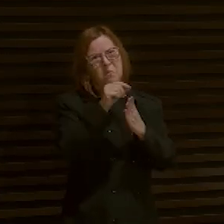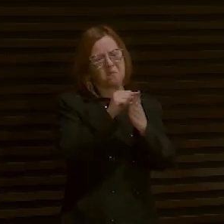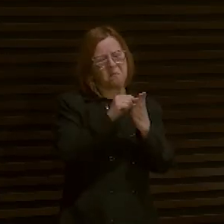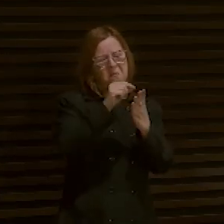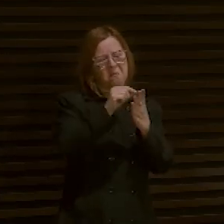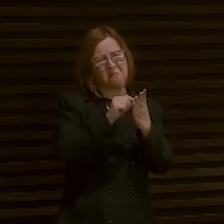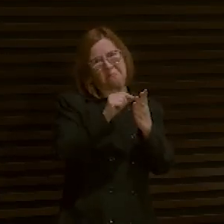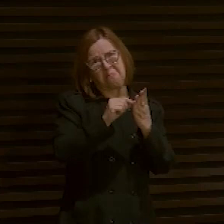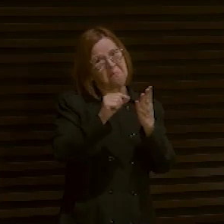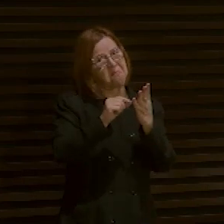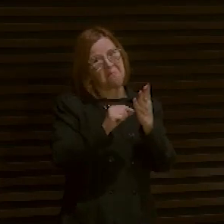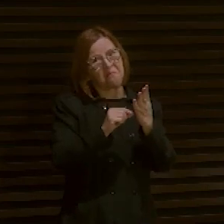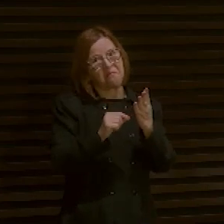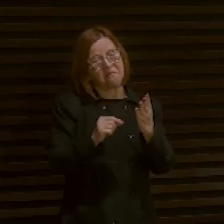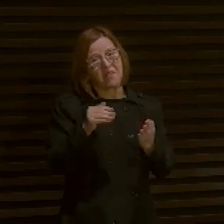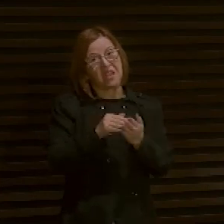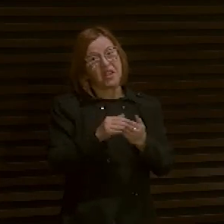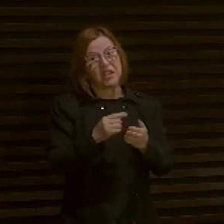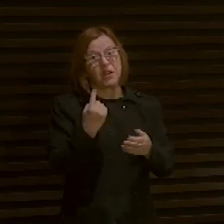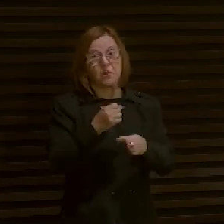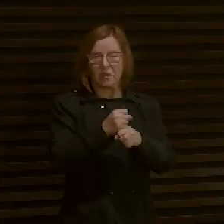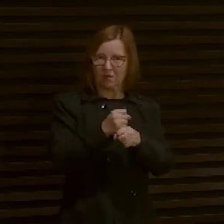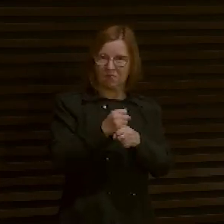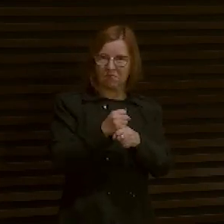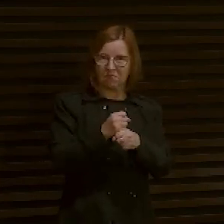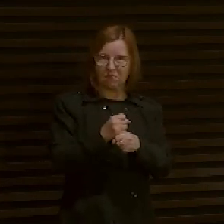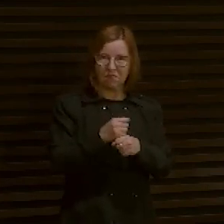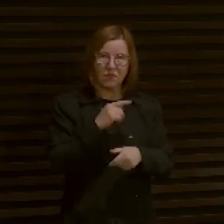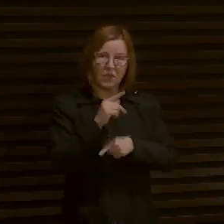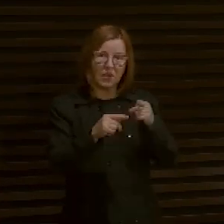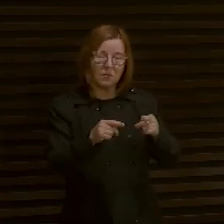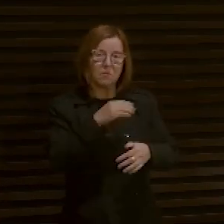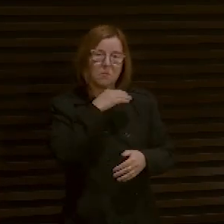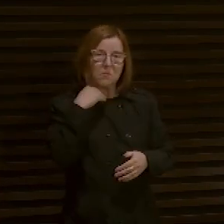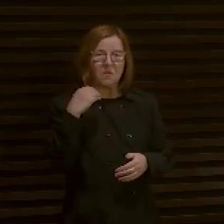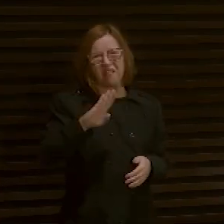3 meses, 4 meses, até 1 ano. As pessoas começavam a morrer de fome,